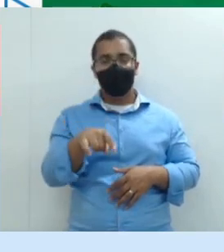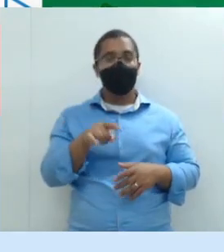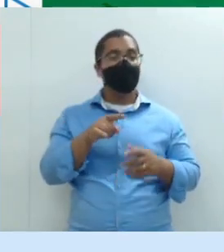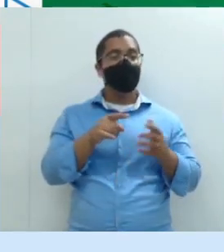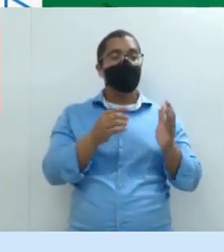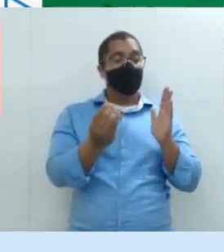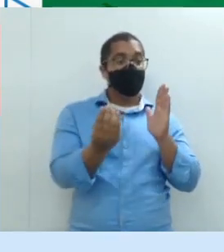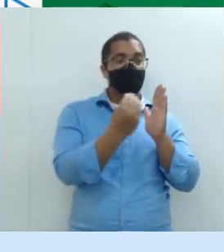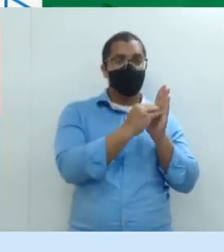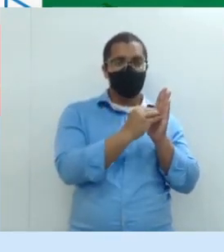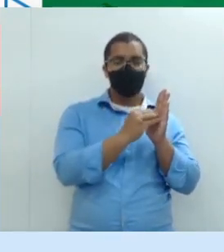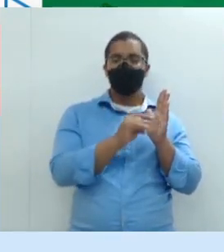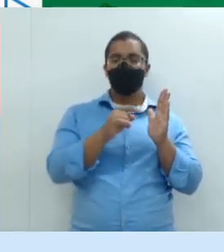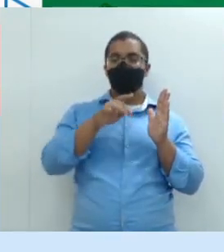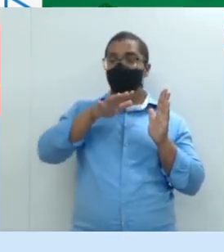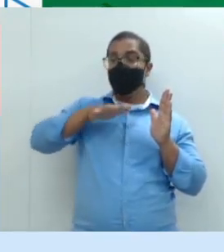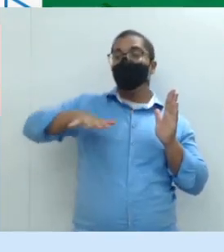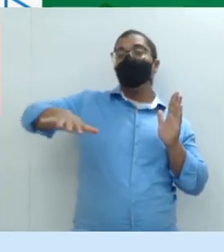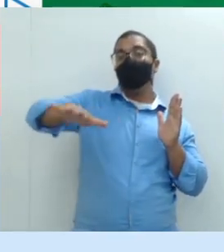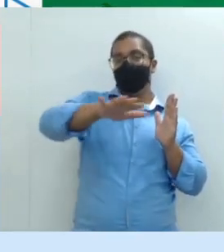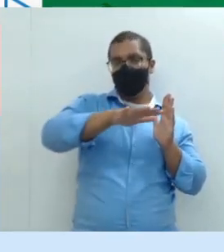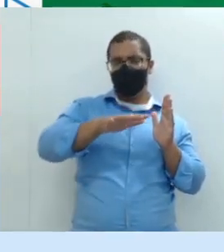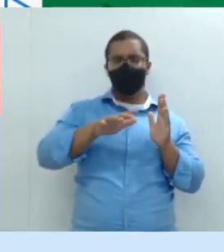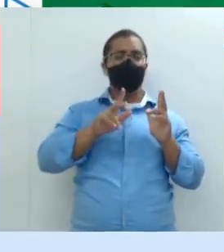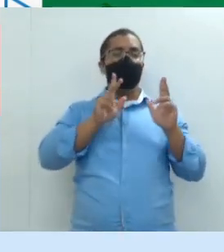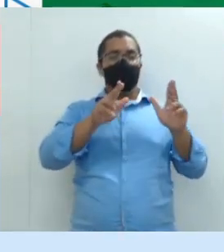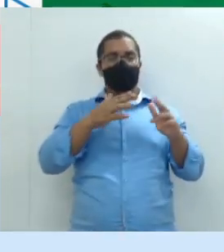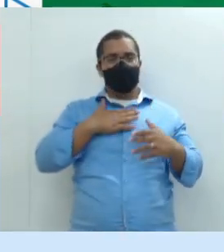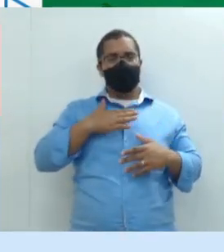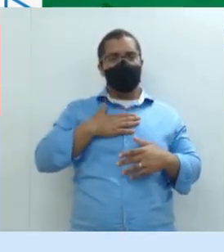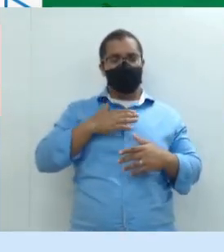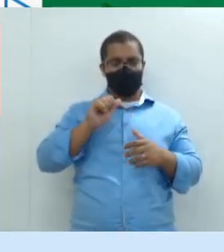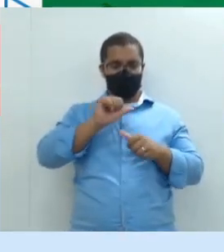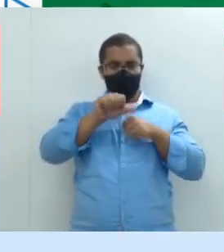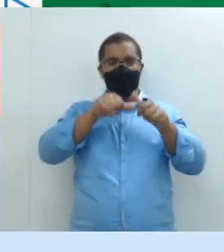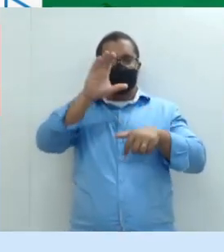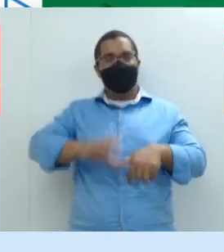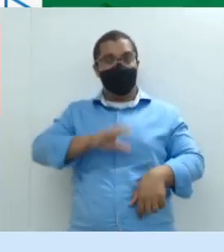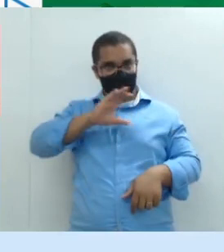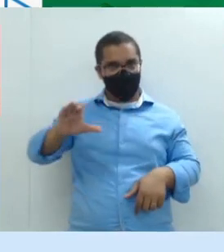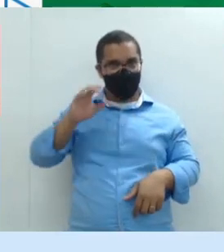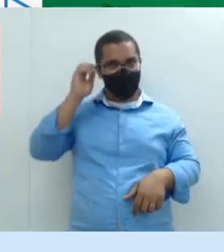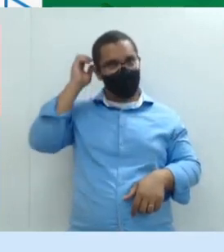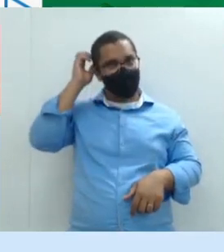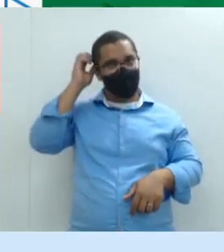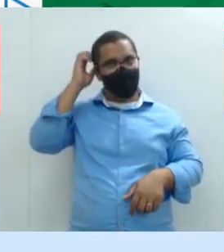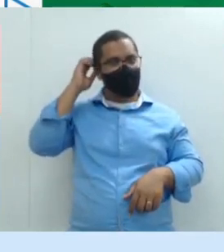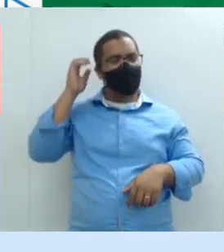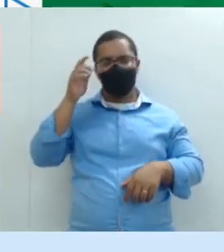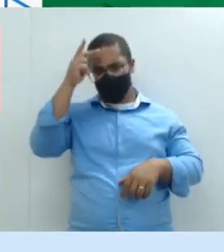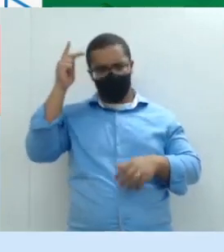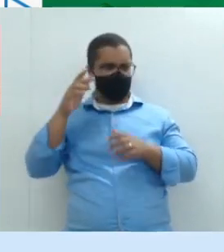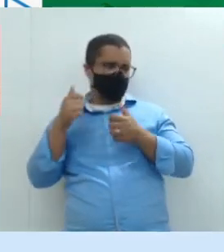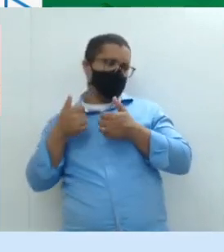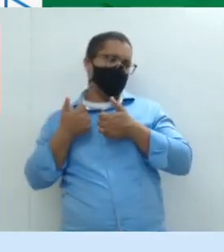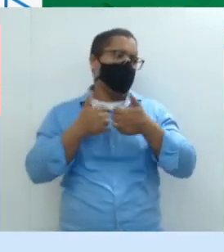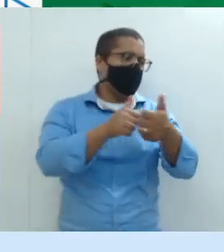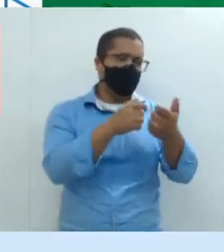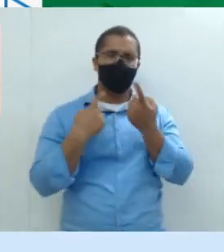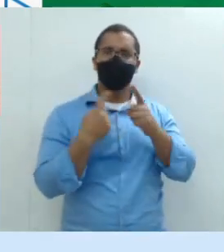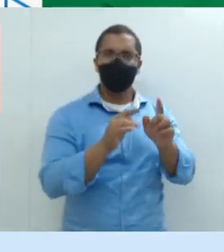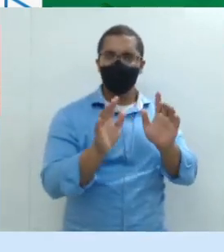perseguição a todos aqueles que também, assim como ele, irão se converter ao catolicismo. Ora, se você percebe que o